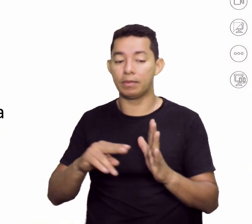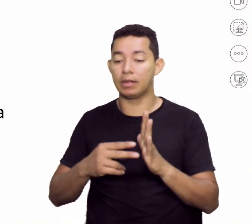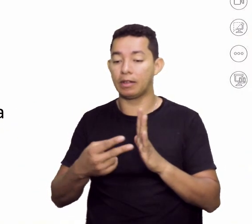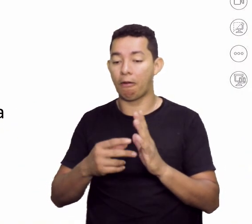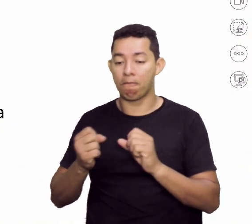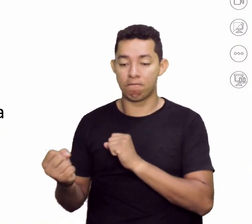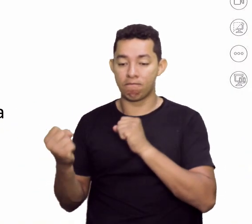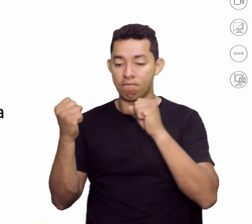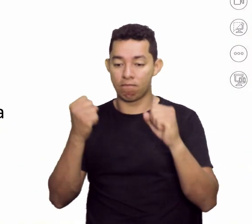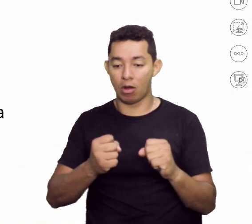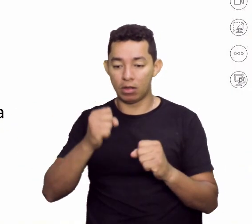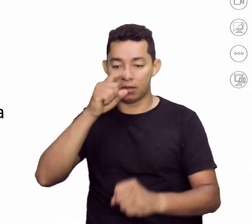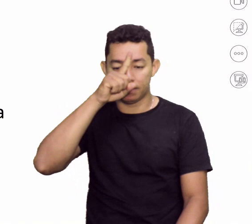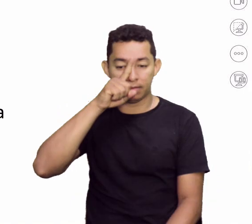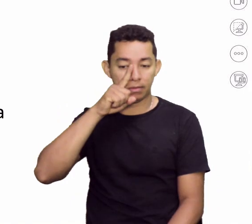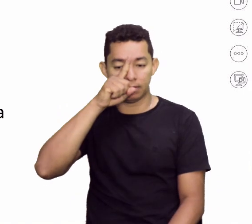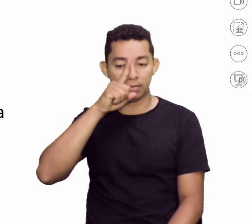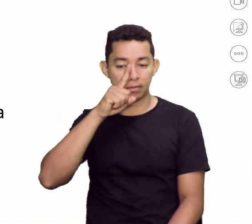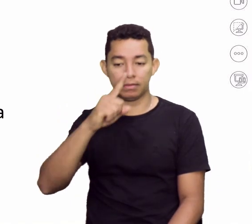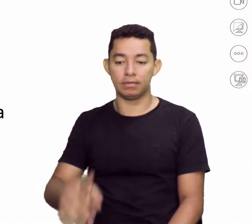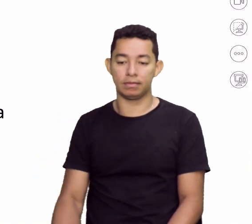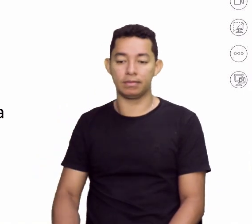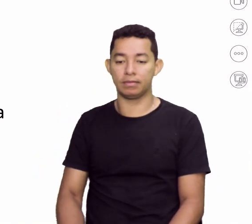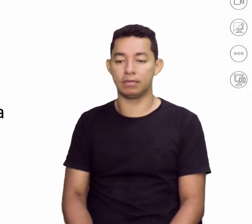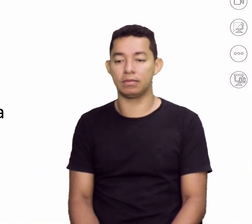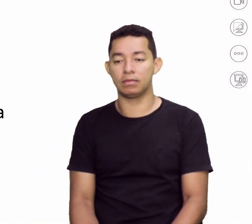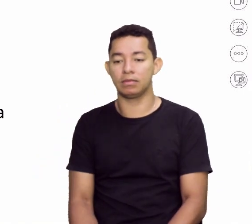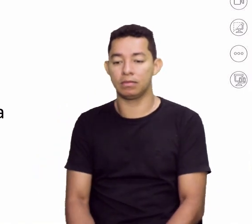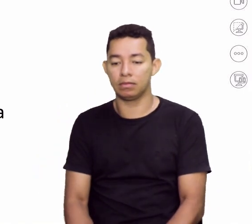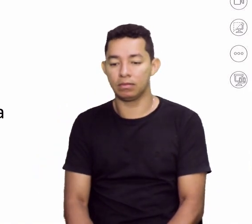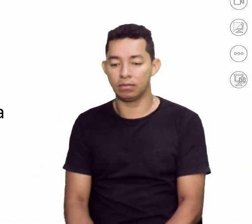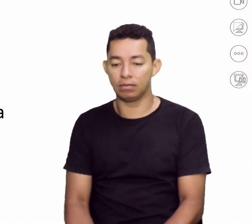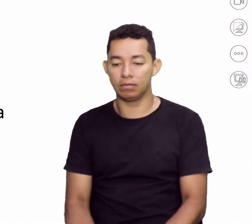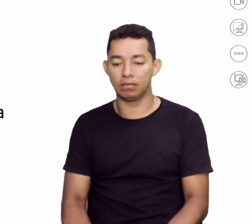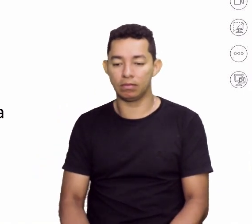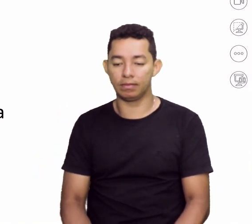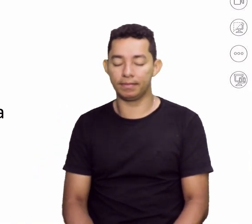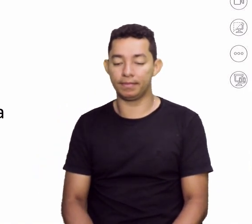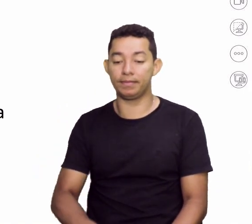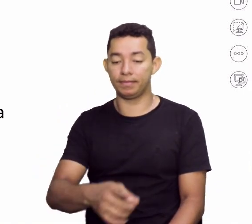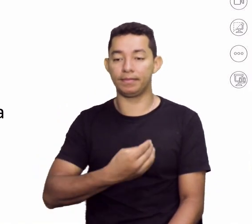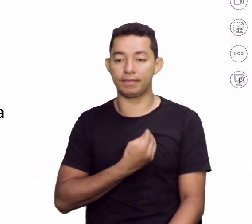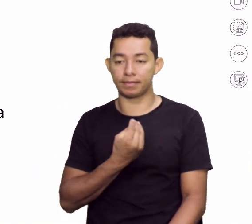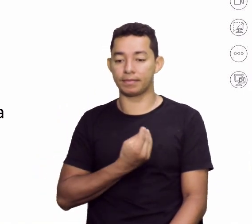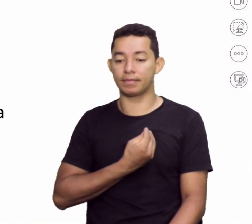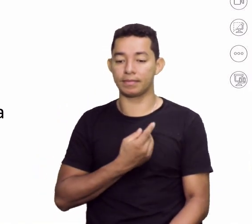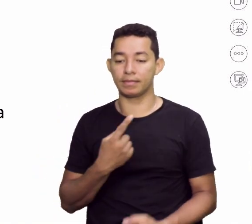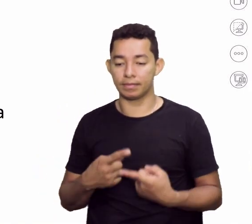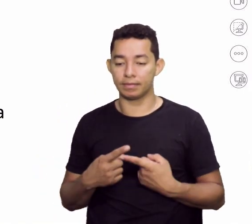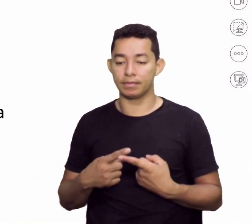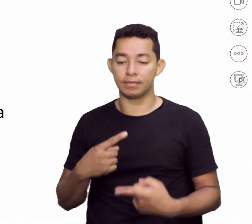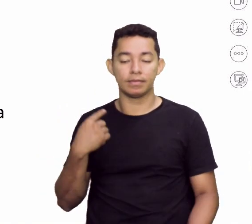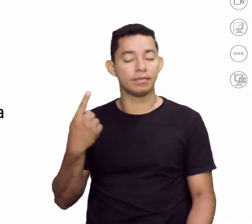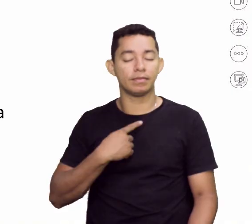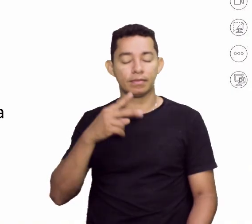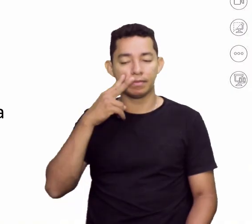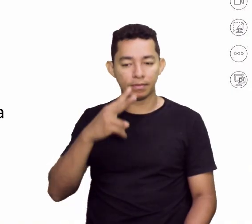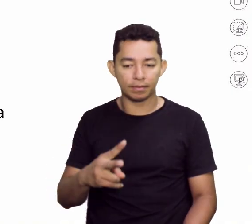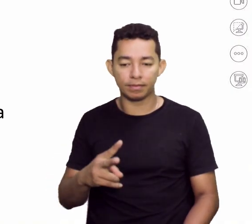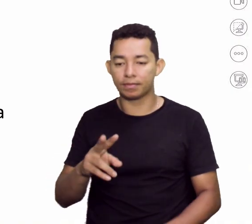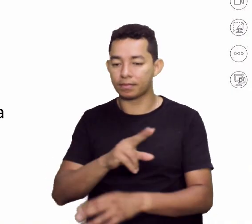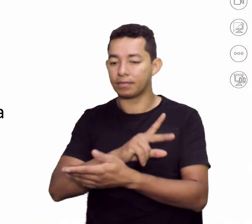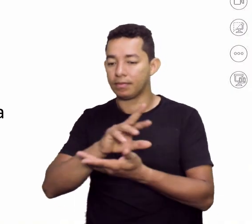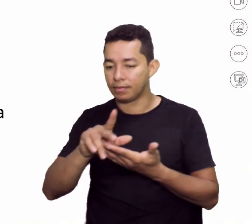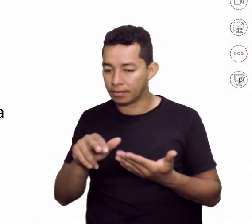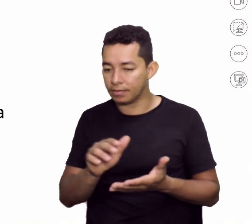perigo. Tá bom? Então, tenha isso presente aí, porque nós vamos ver várias implicações das